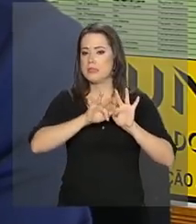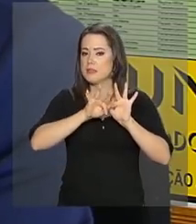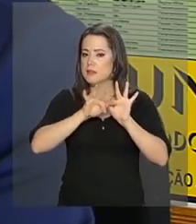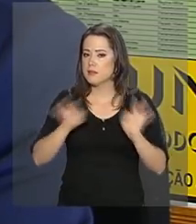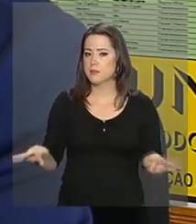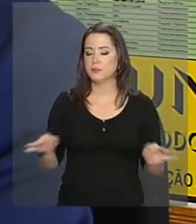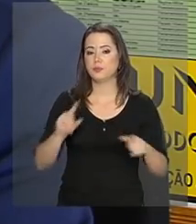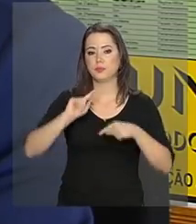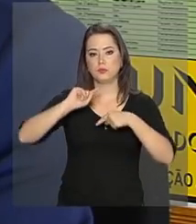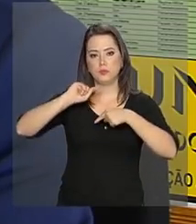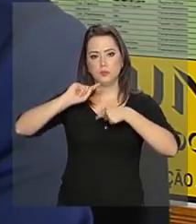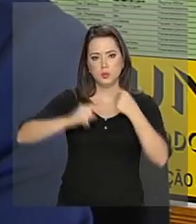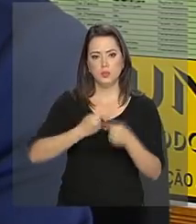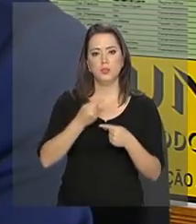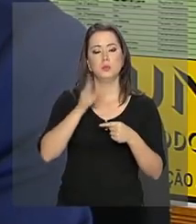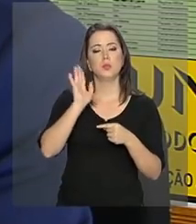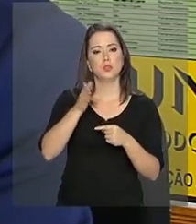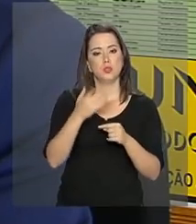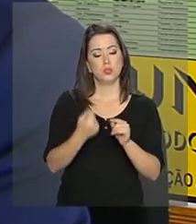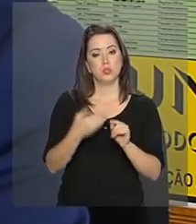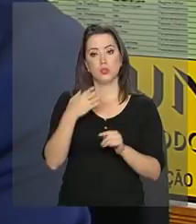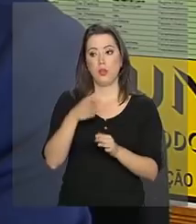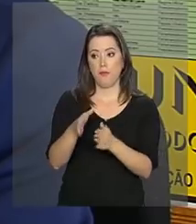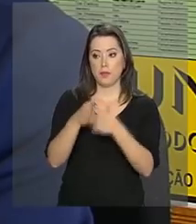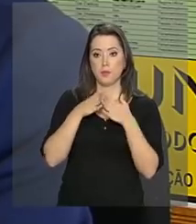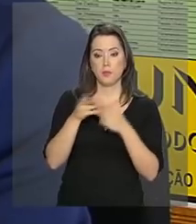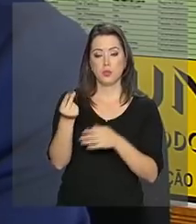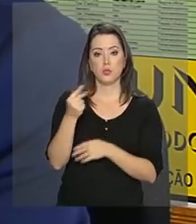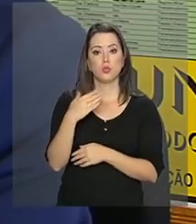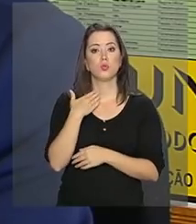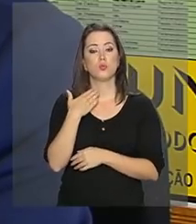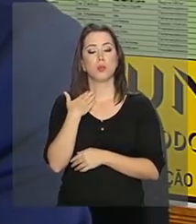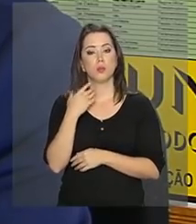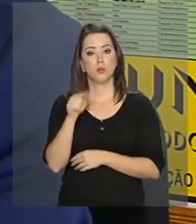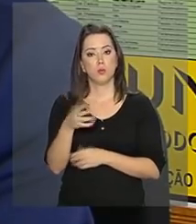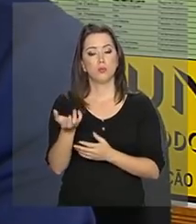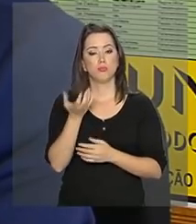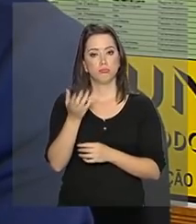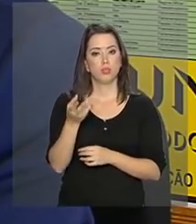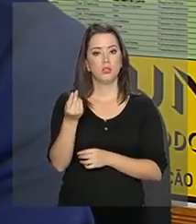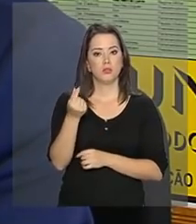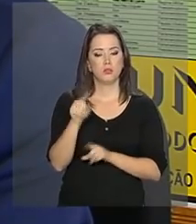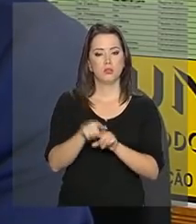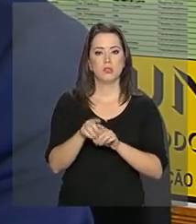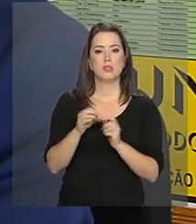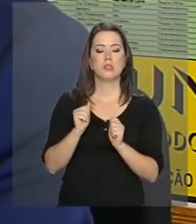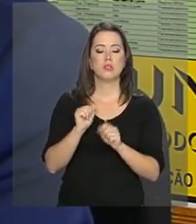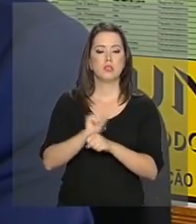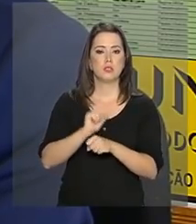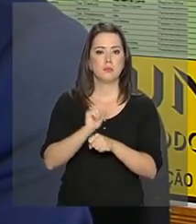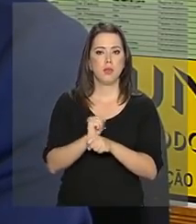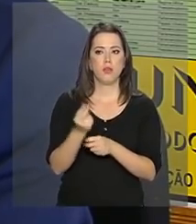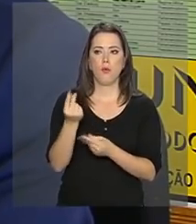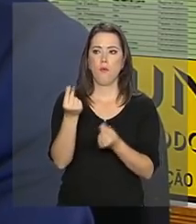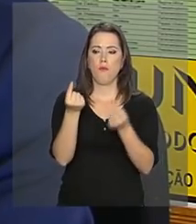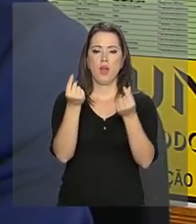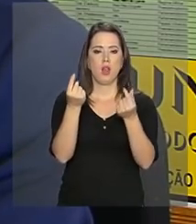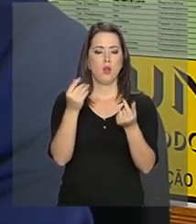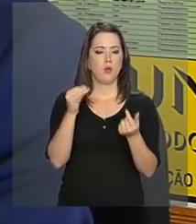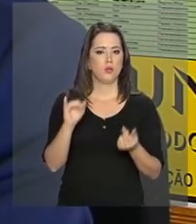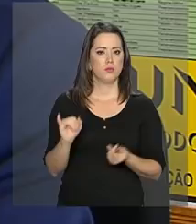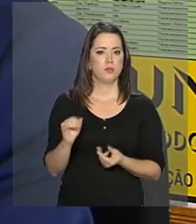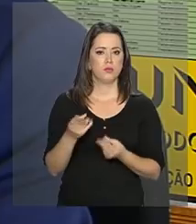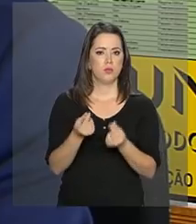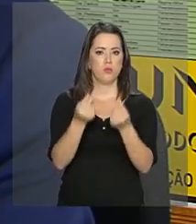simples, e logo em seguida ele já manda o pedido de crédito para os bancos e aguarda o contato com a cotação, com a melhor